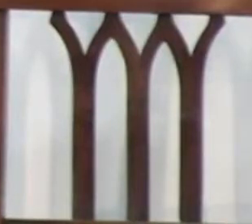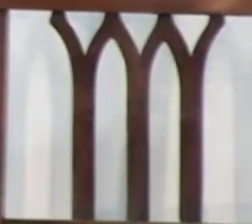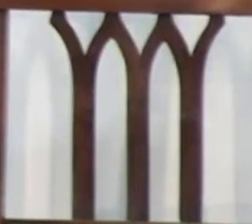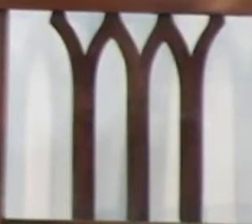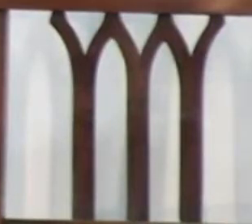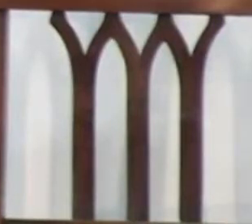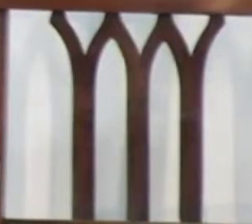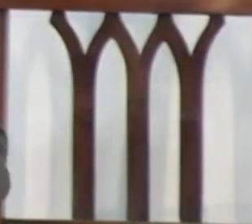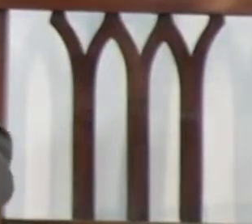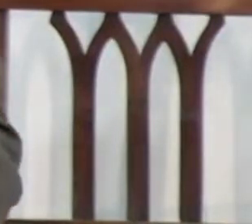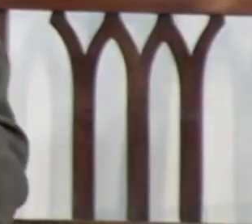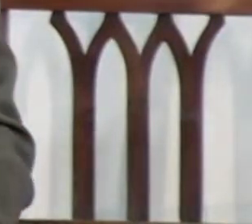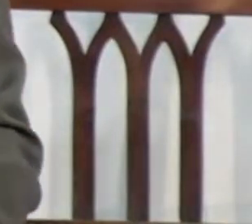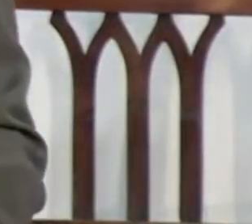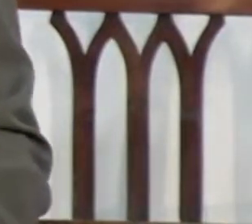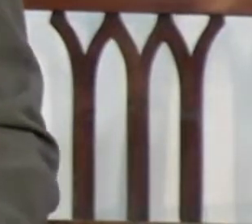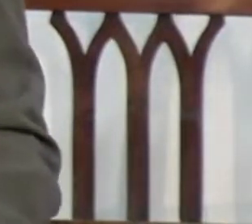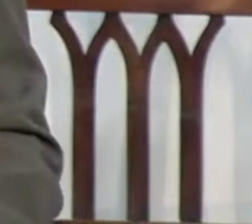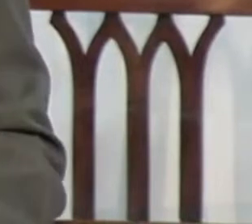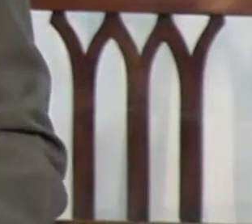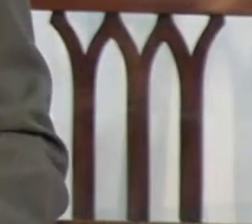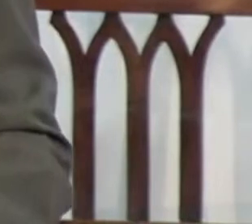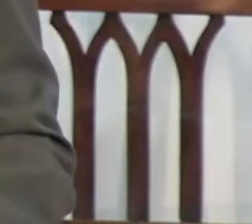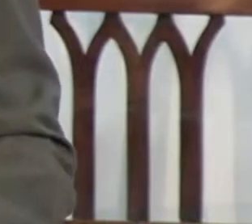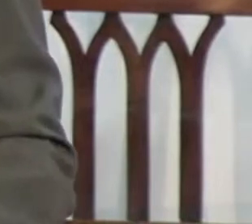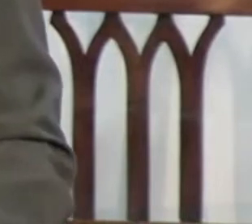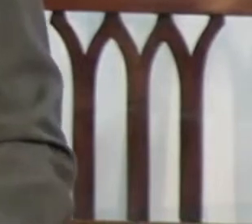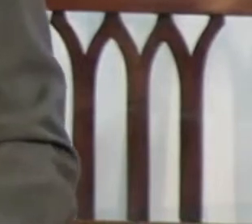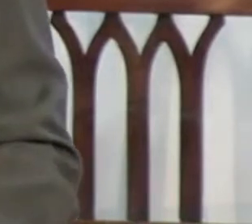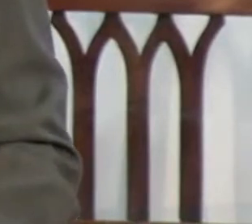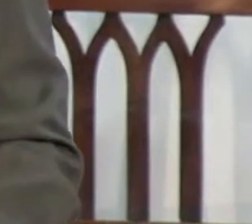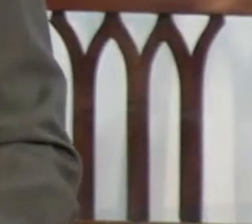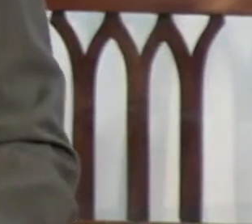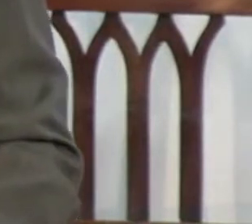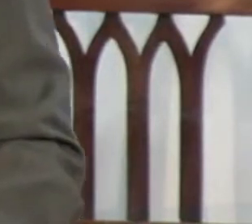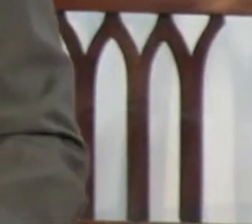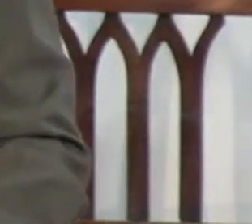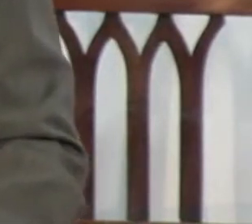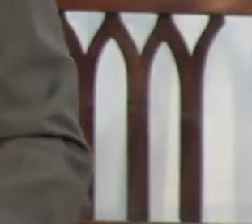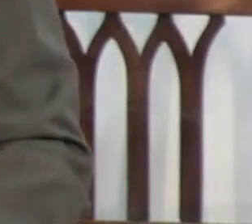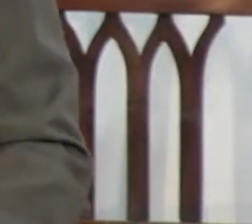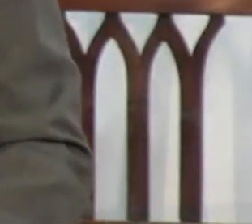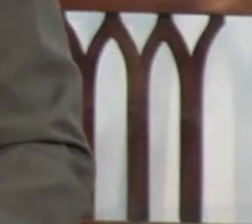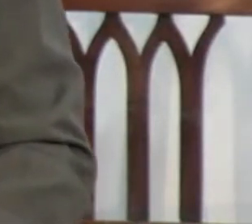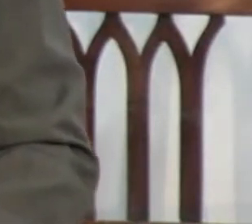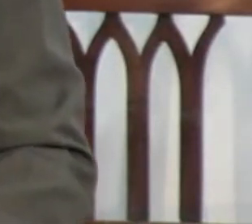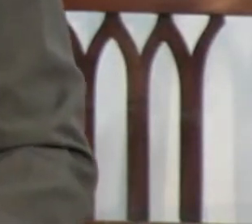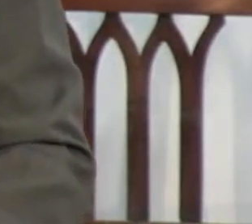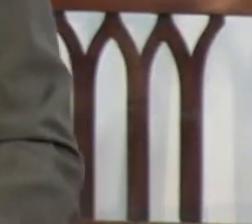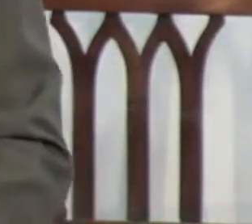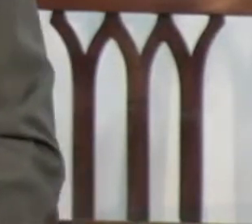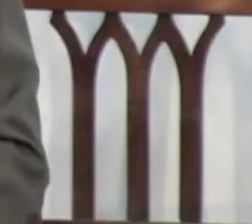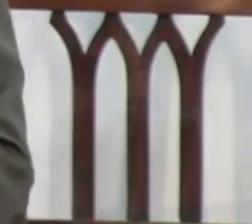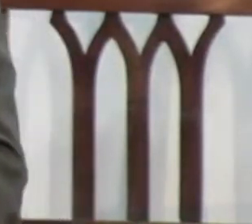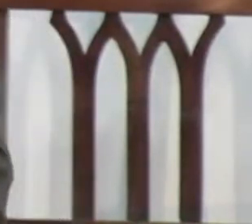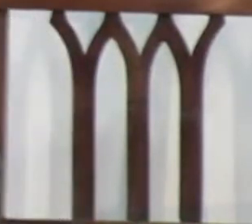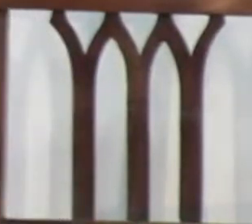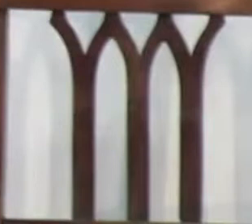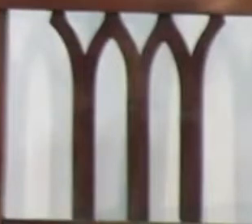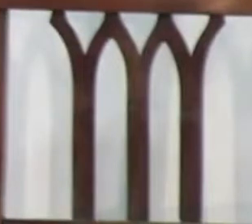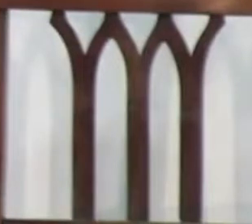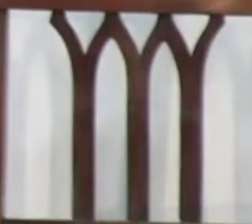ou marcando hora para acontecer o que sua vontade